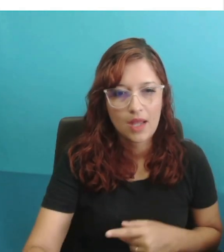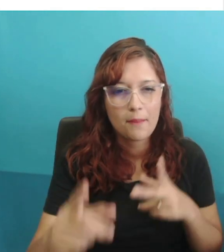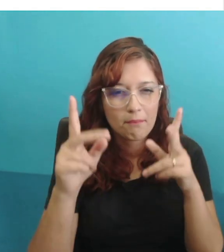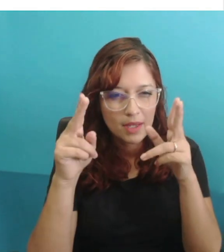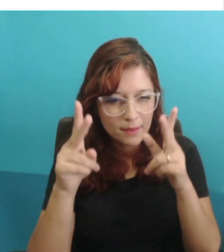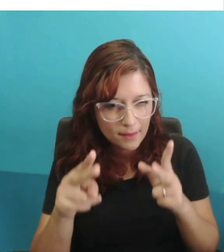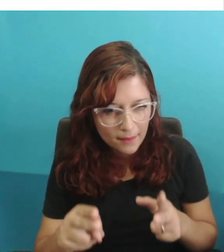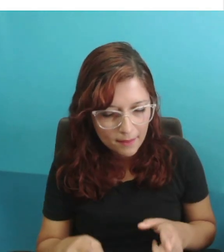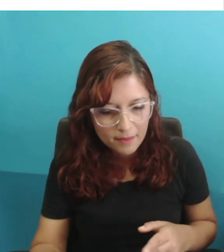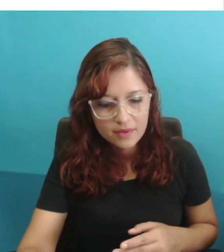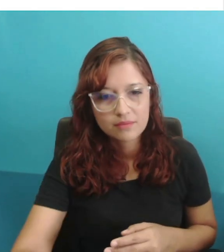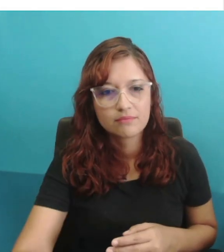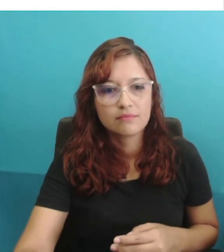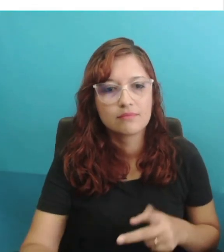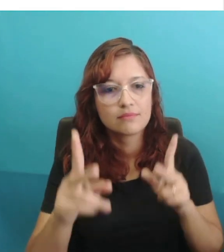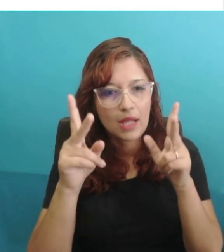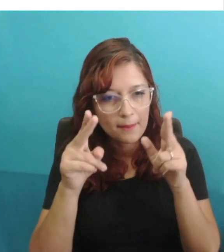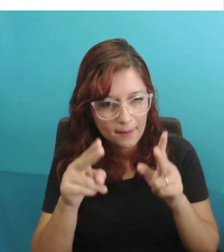Mas vamos ver.